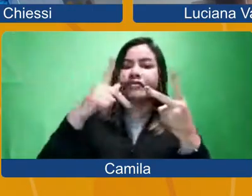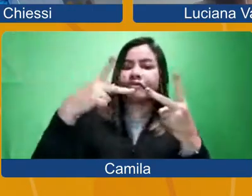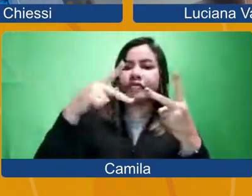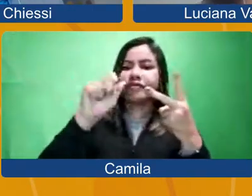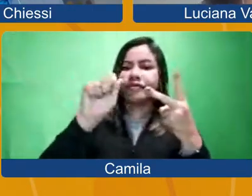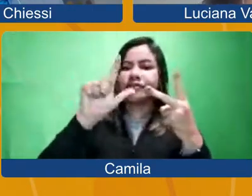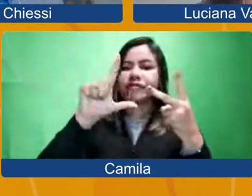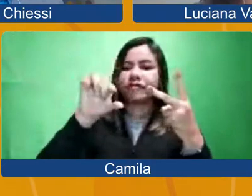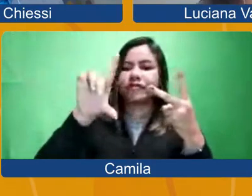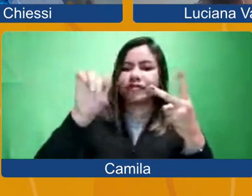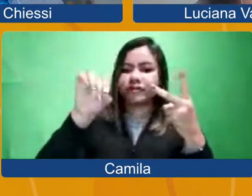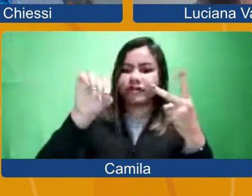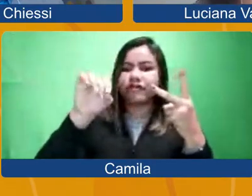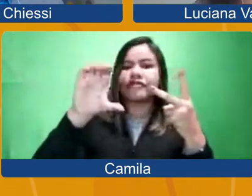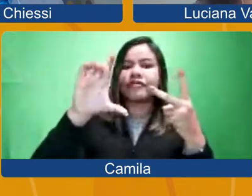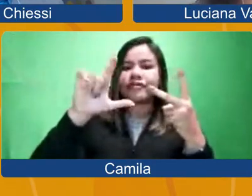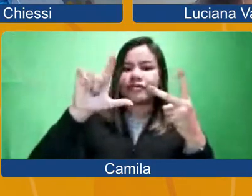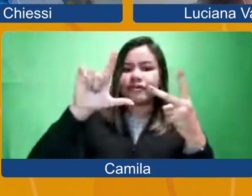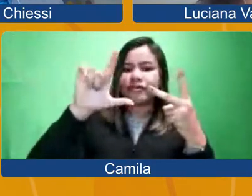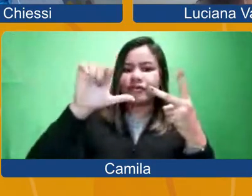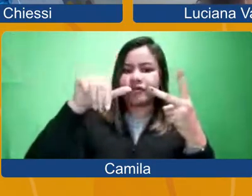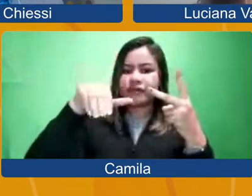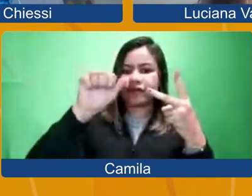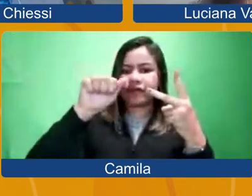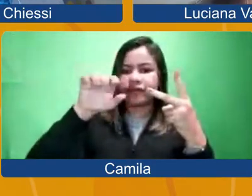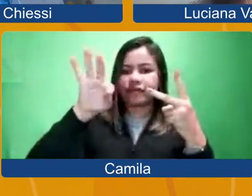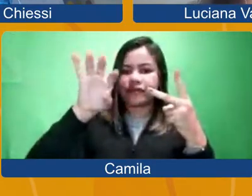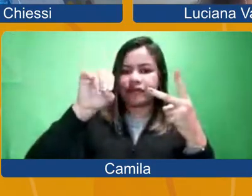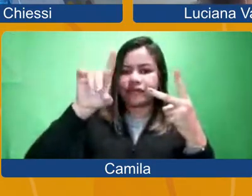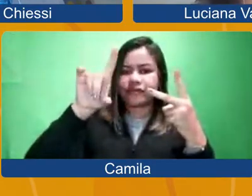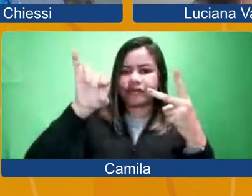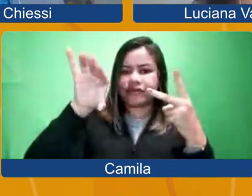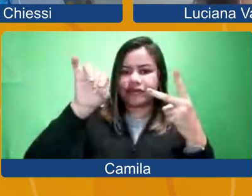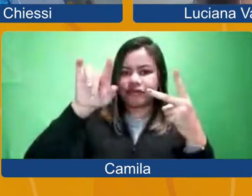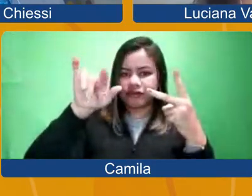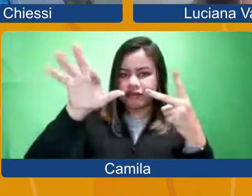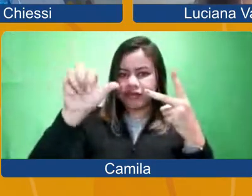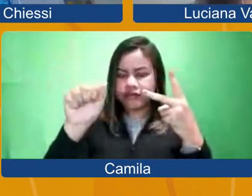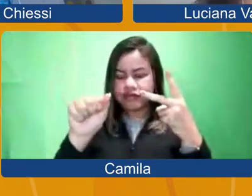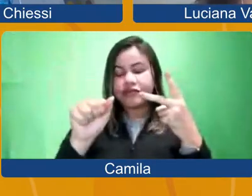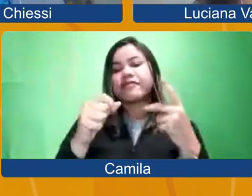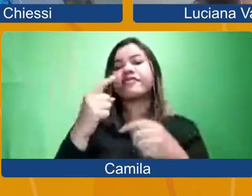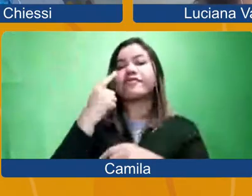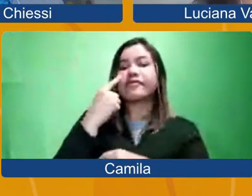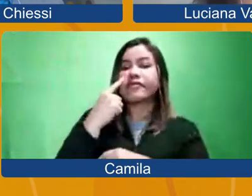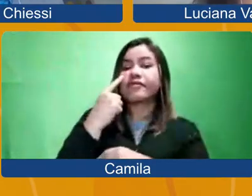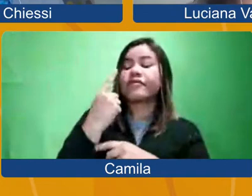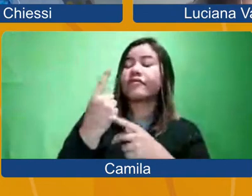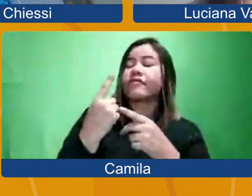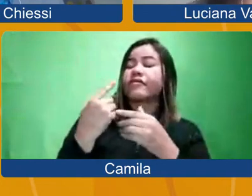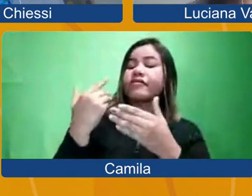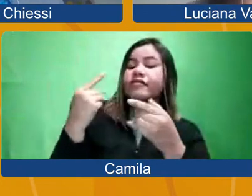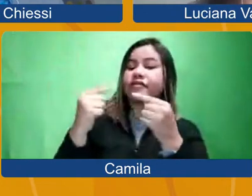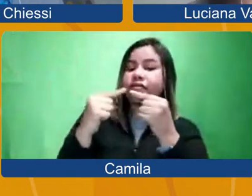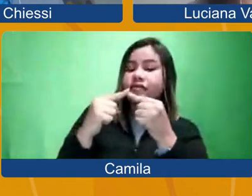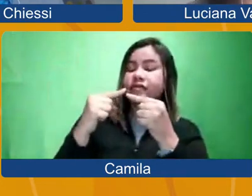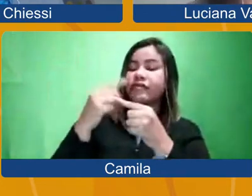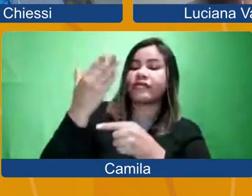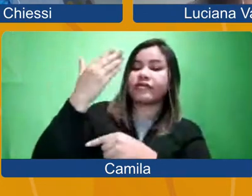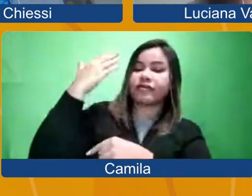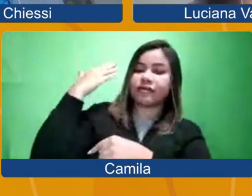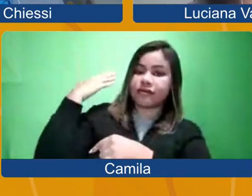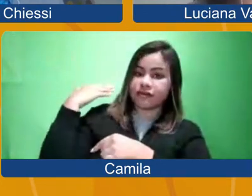abordagem sobre os tais ciclos, um pouco do clima do passado e como o nosso planeta se comporta com relação a essas questões